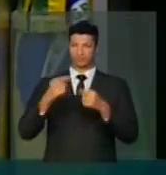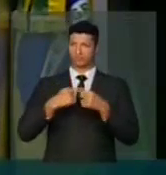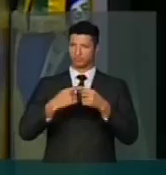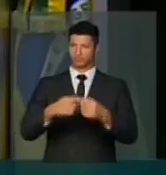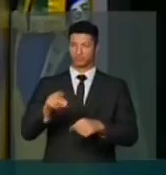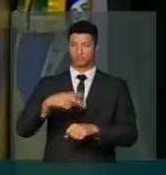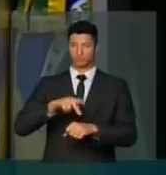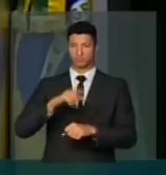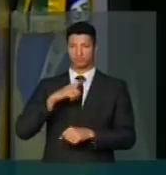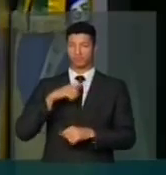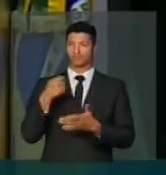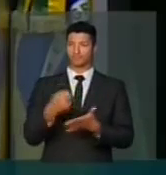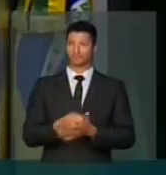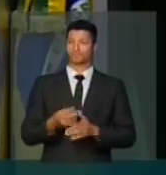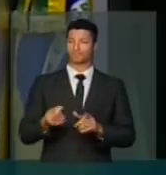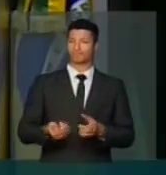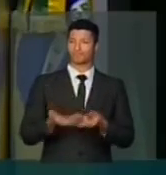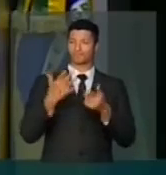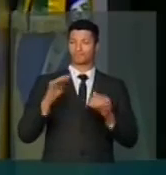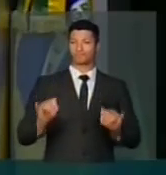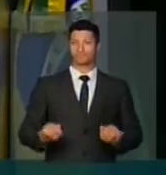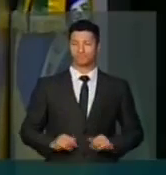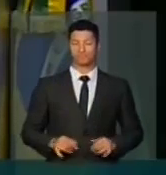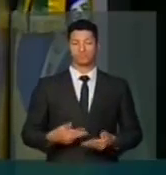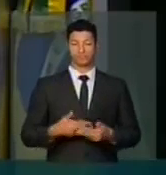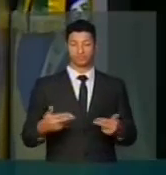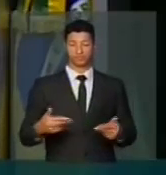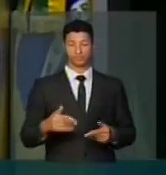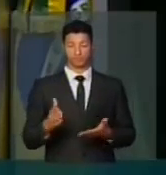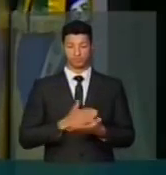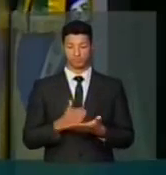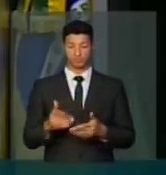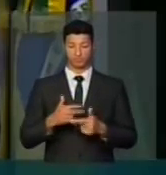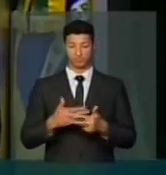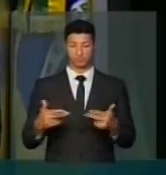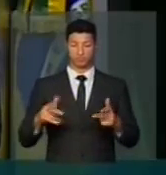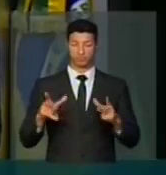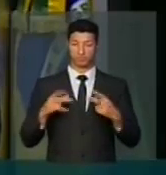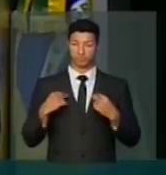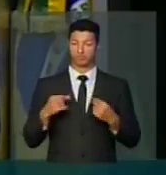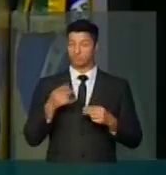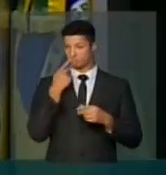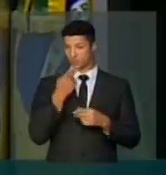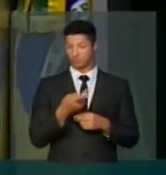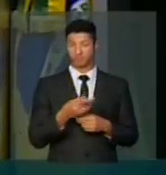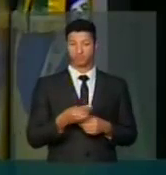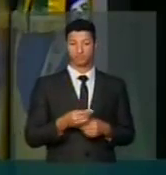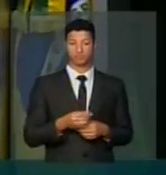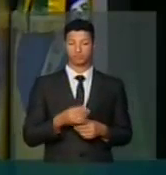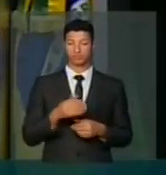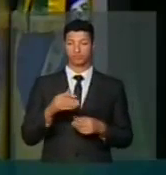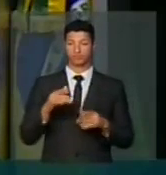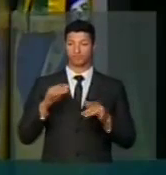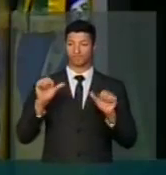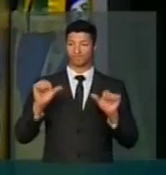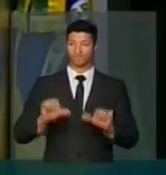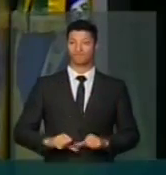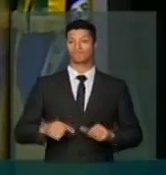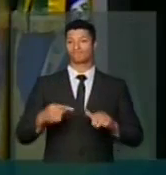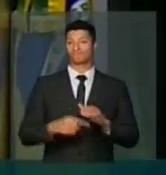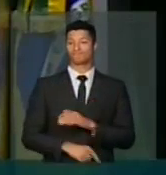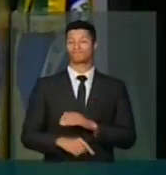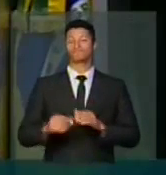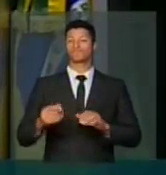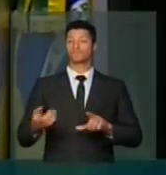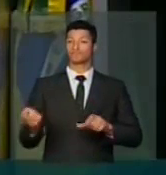do país, que têm pago um alto preço pelo descalabro. Algumas situações merecem ser citadas. A miséria voltou a